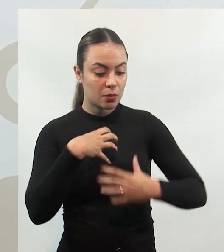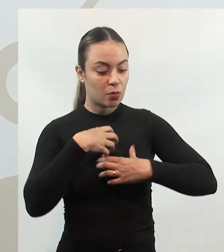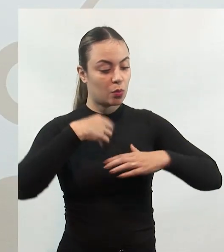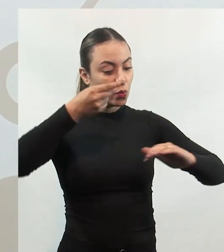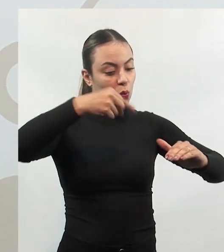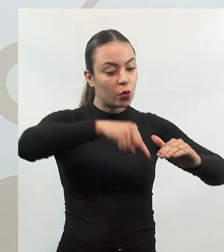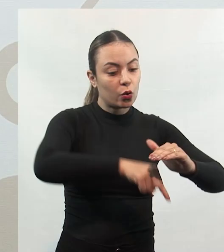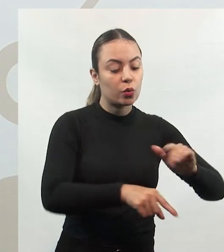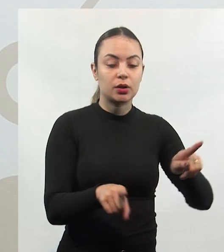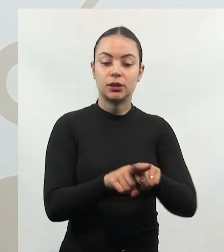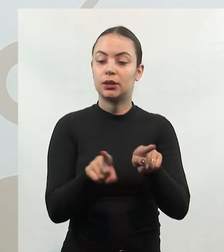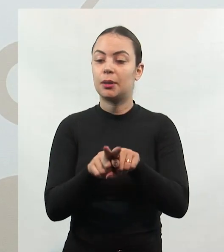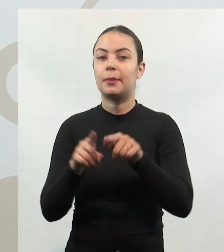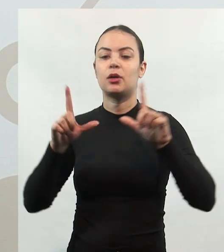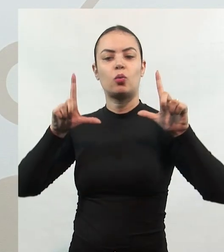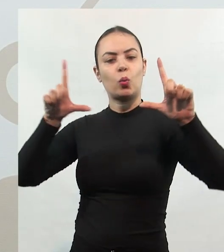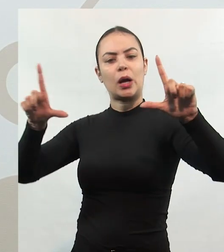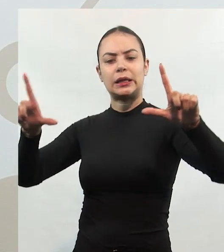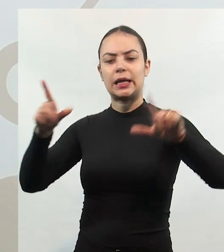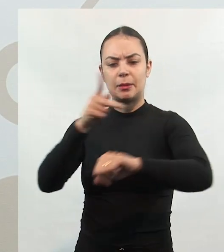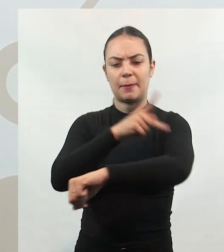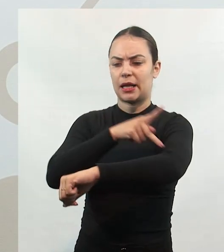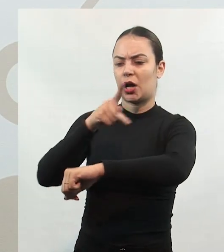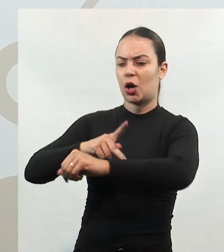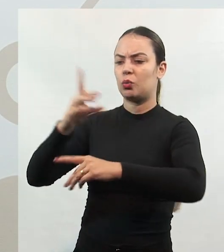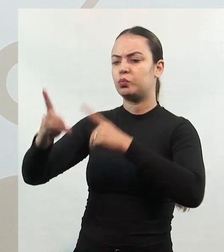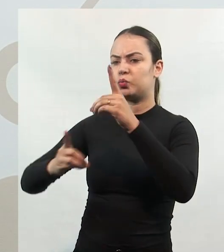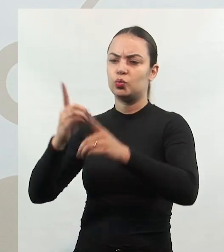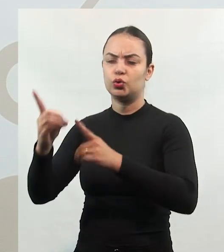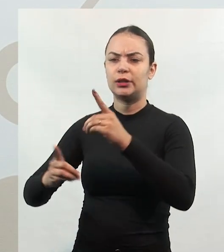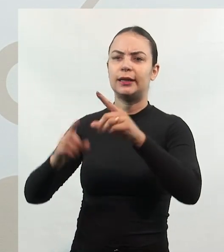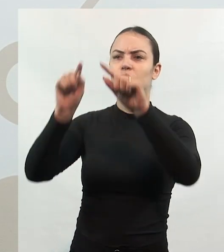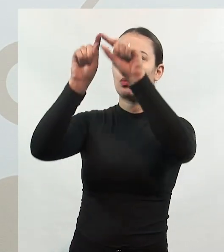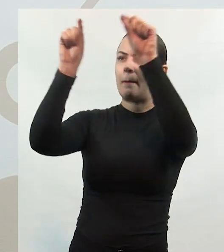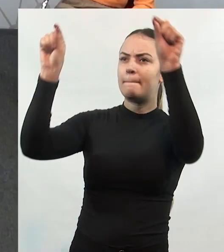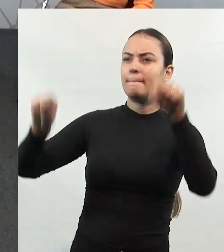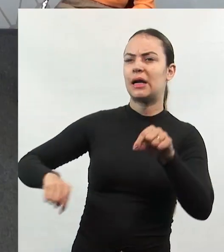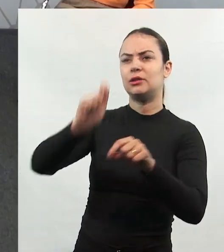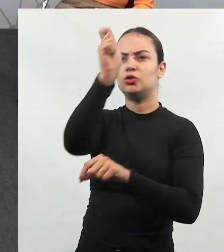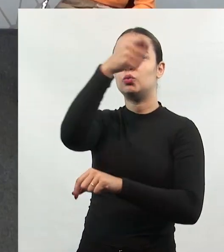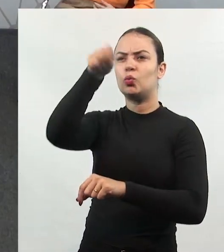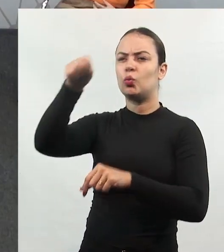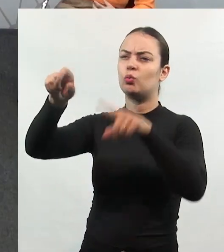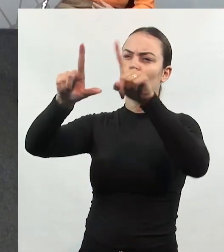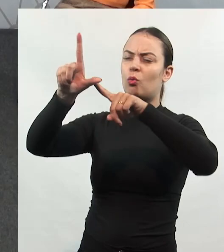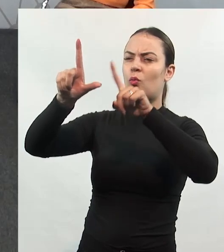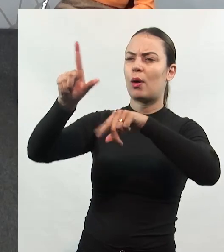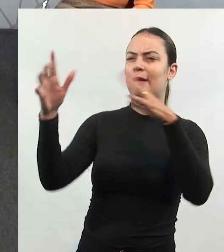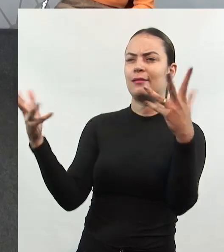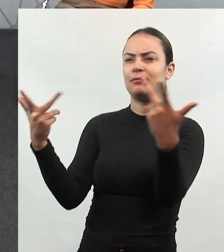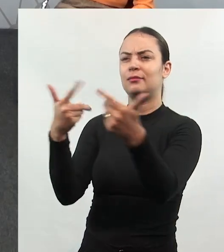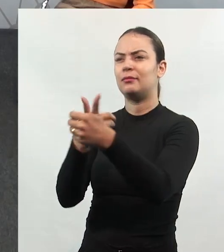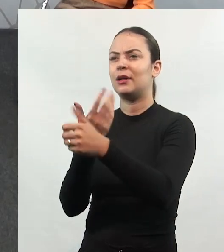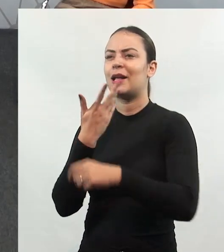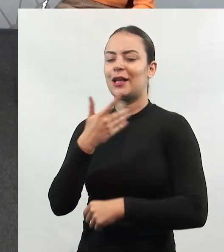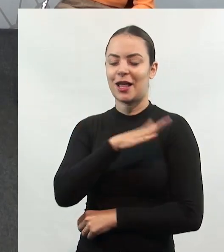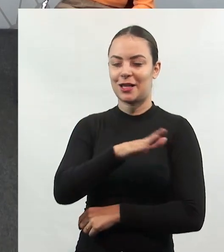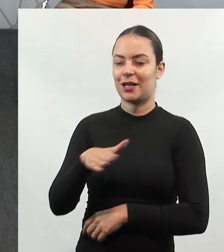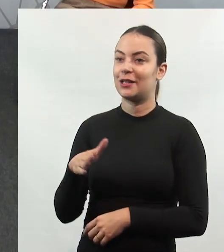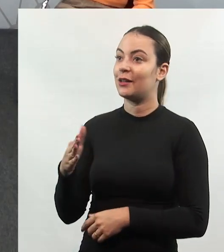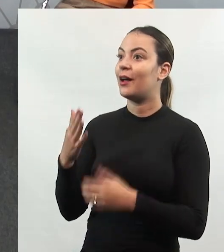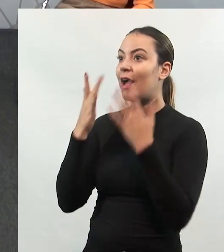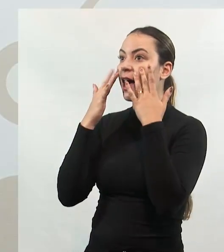filosofia da educação, sociologia da educação, psicologia da educação. Isso. Gente, estrutura e funcionamento do